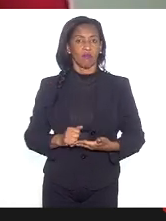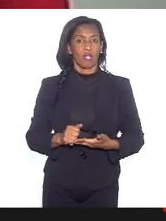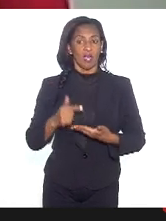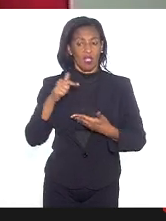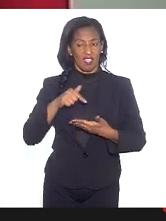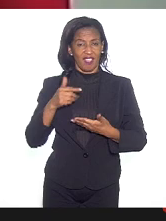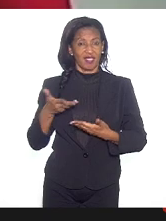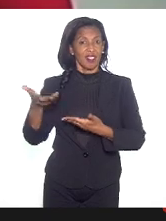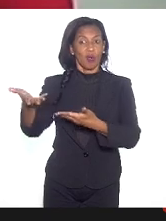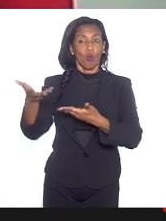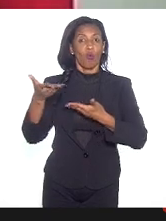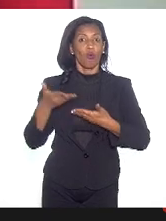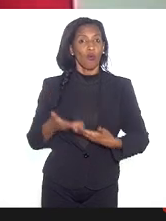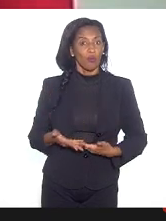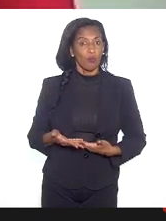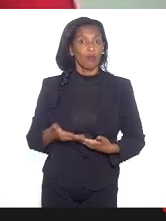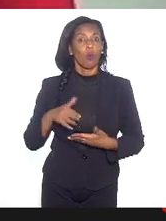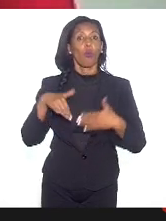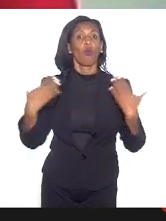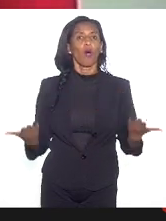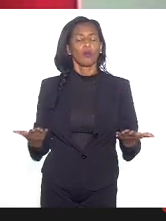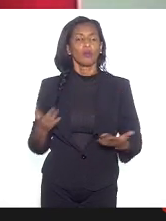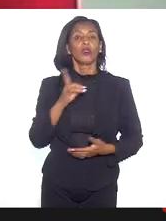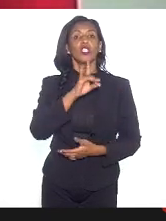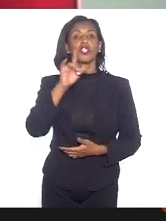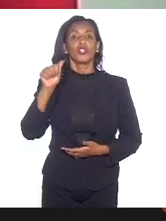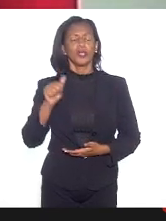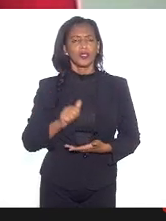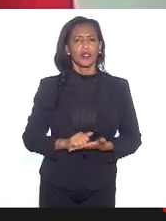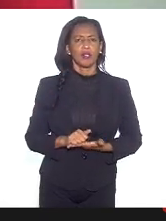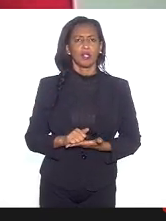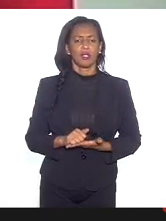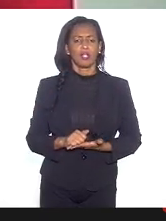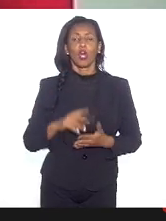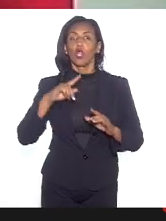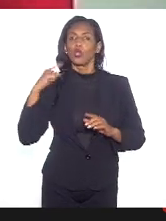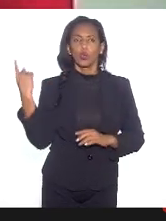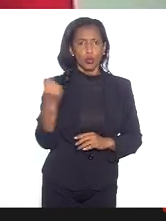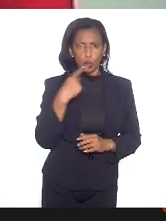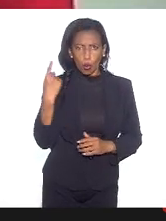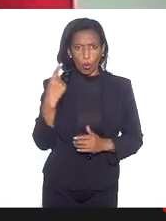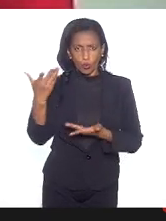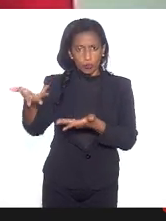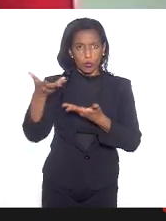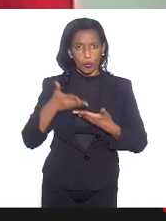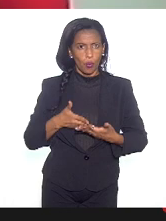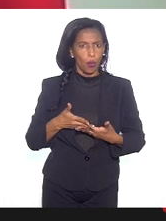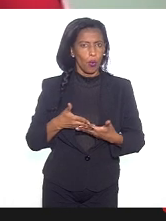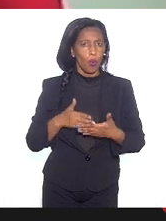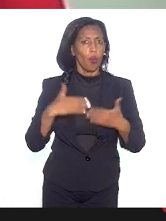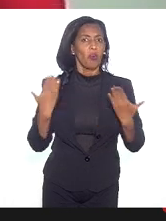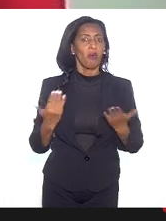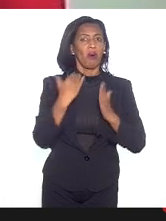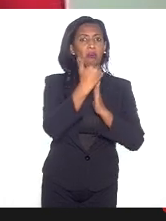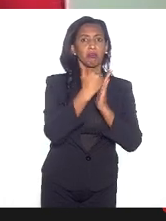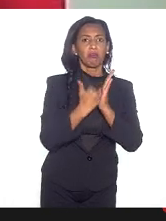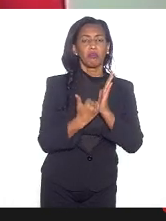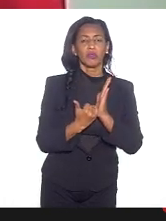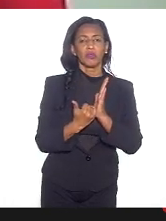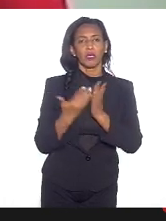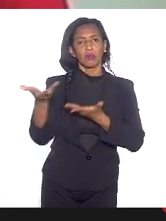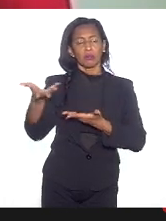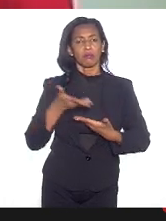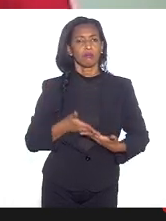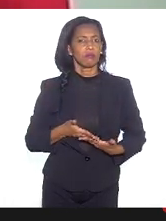se dará quando? Em que dia? Todos serão convocados? Qual o critério de chamamento,